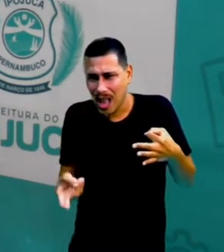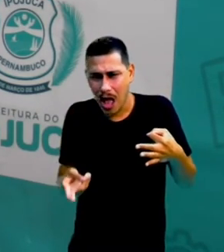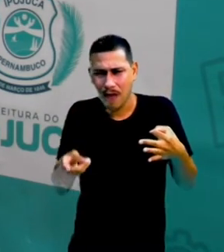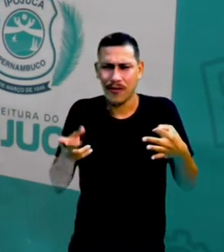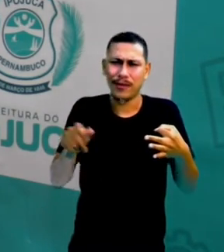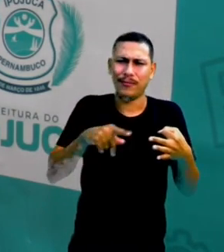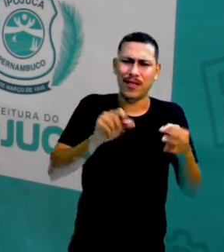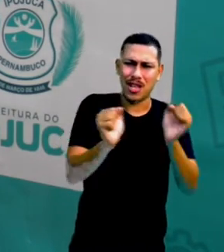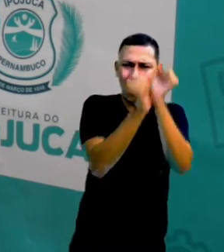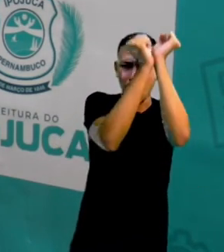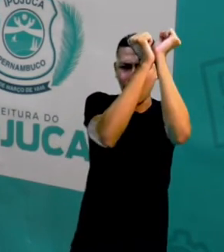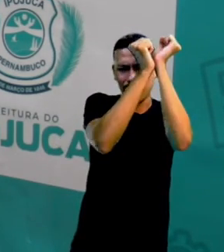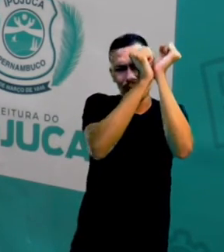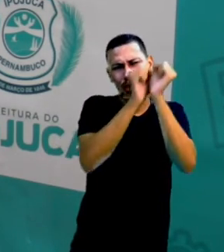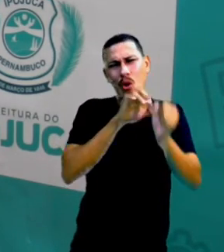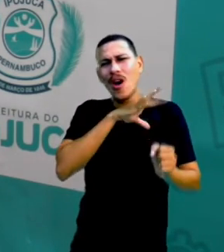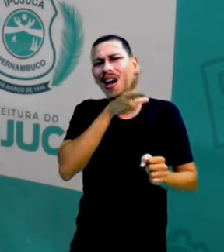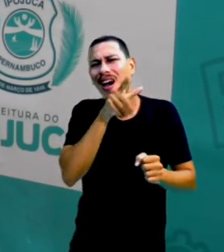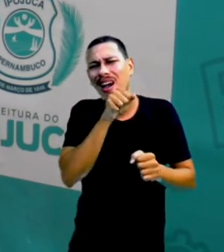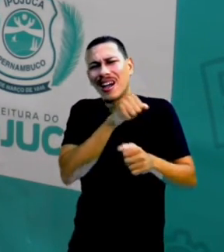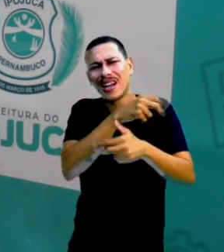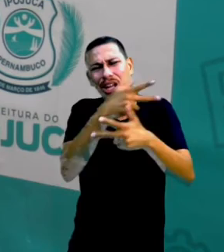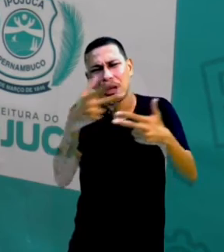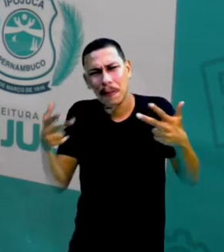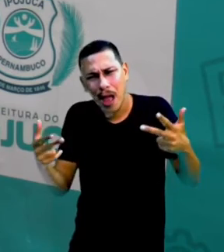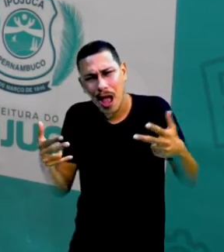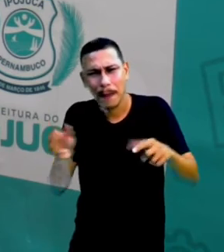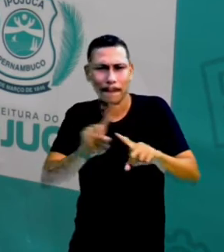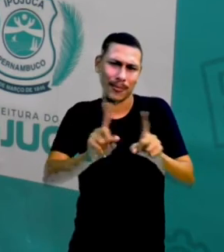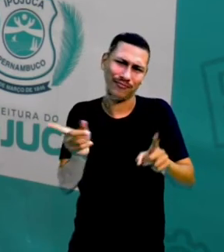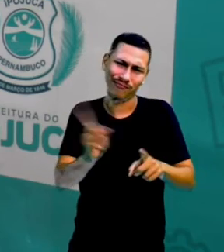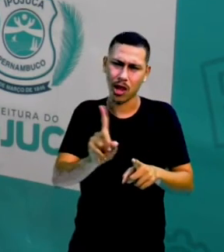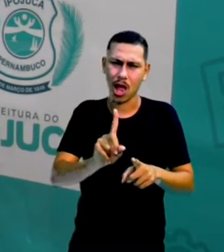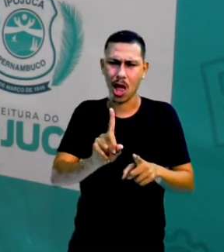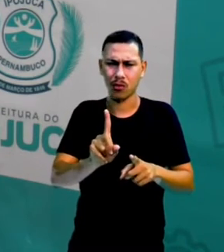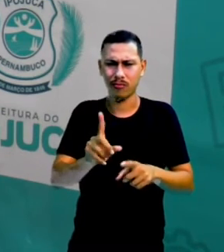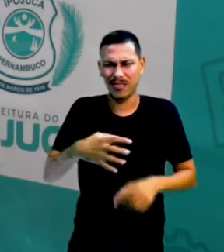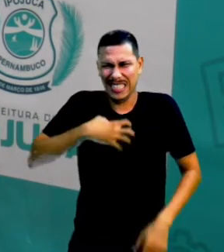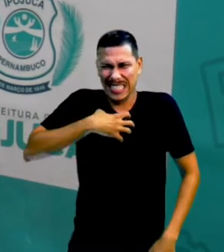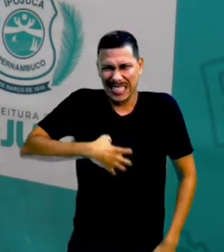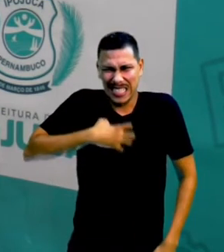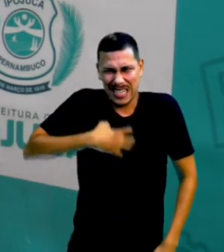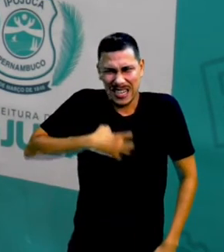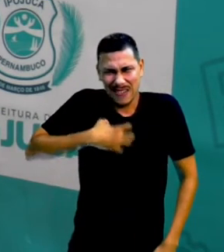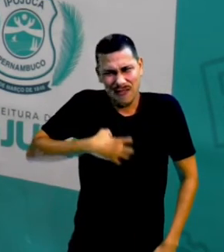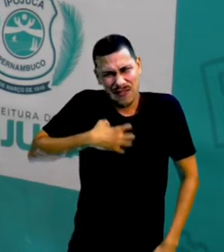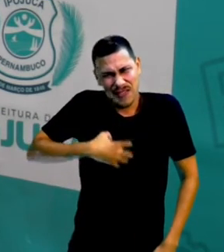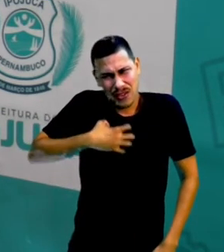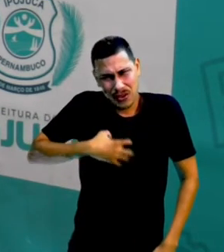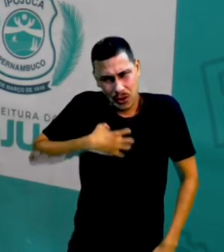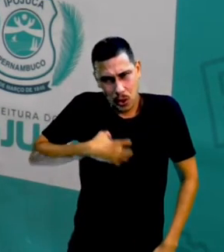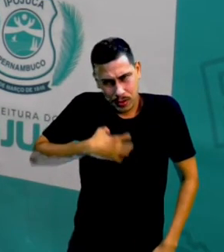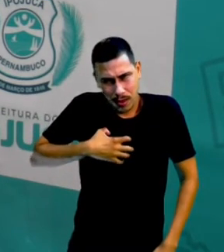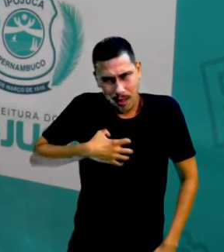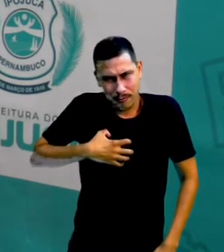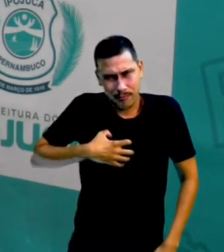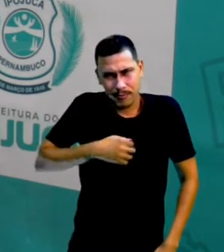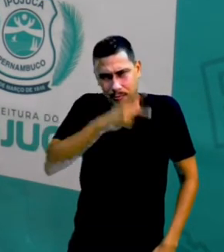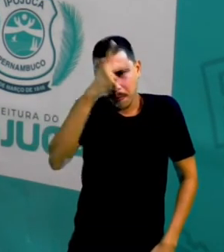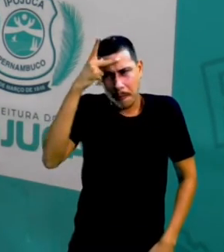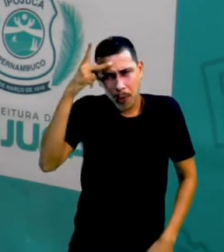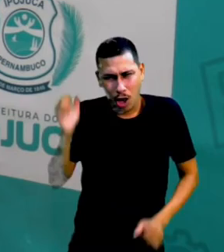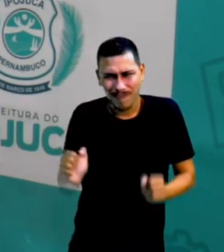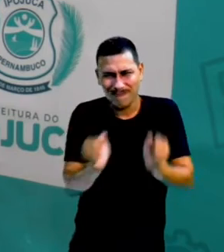uma condição de vida, e eles não tinham essa condição de vida, e aí vinha a revolta. E nessa condição de revolta deles, eles